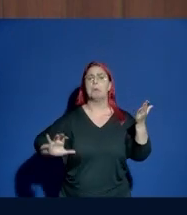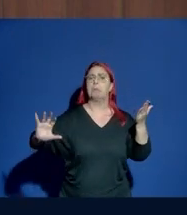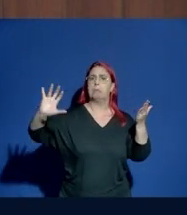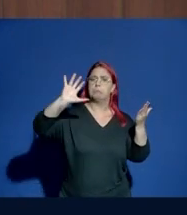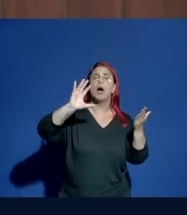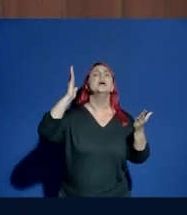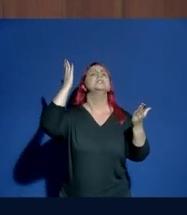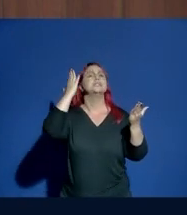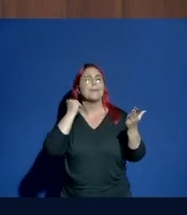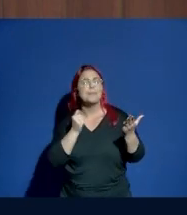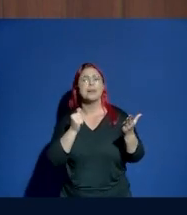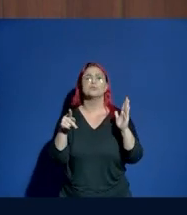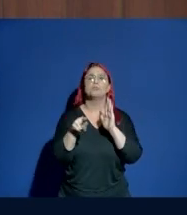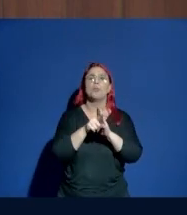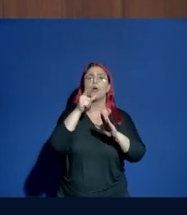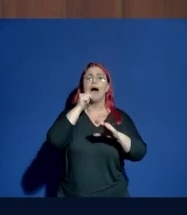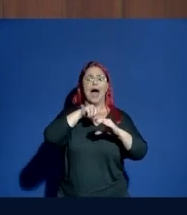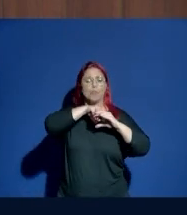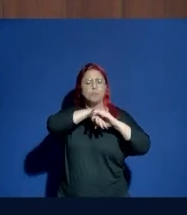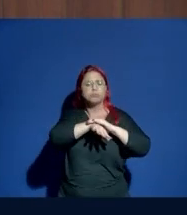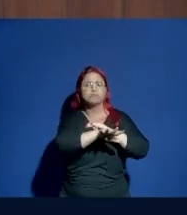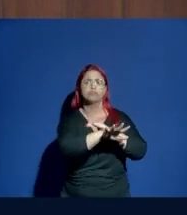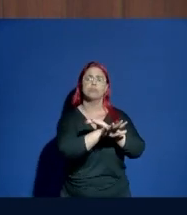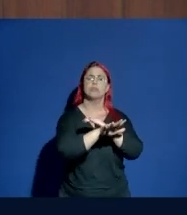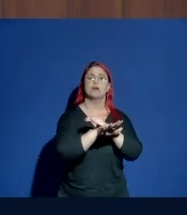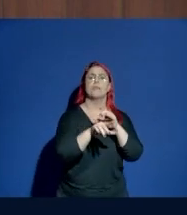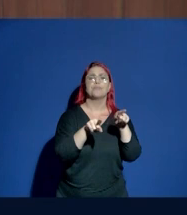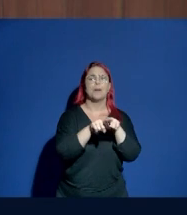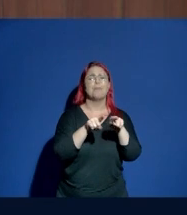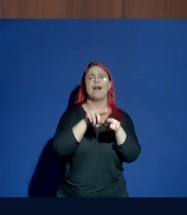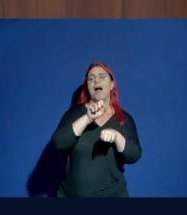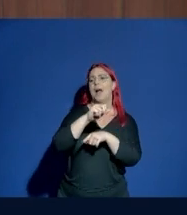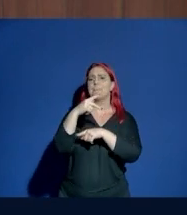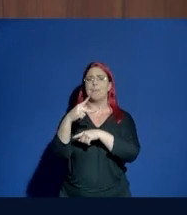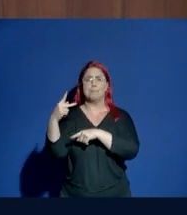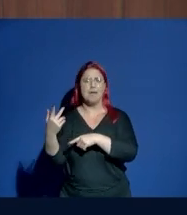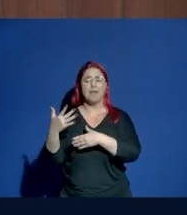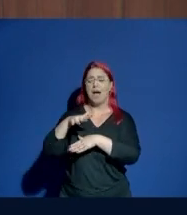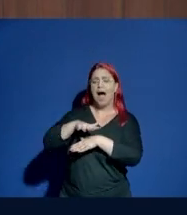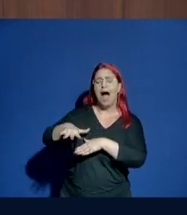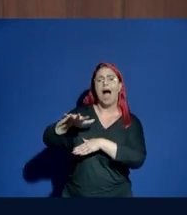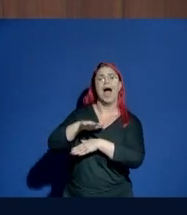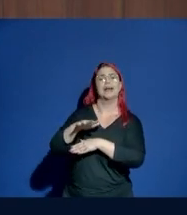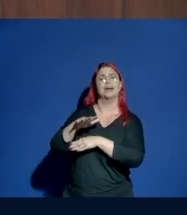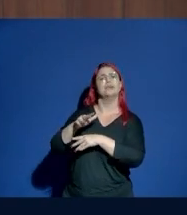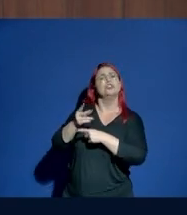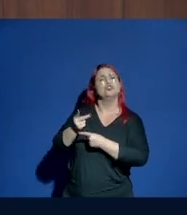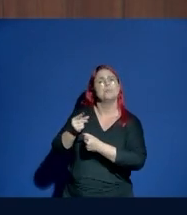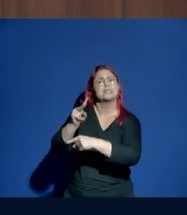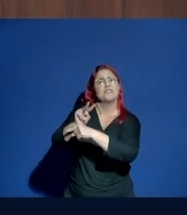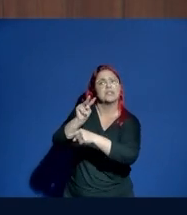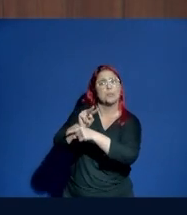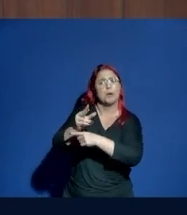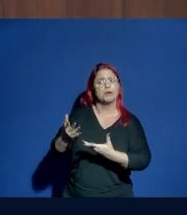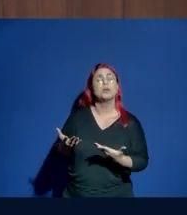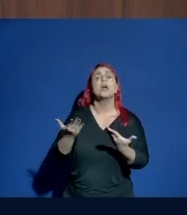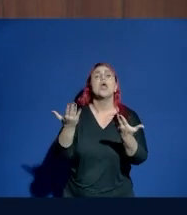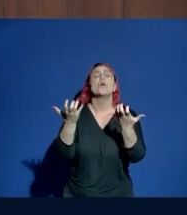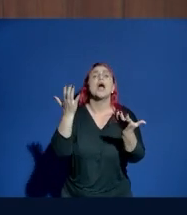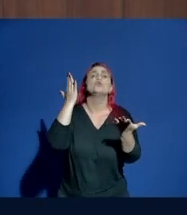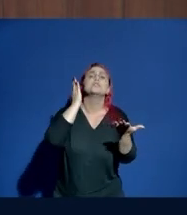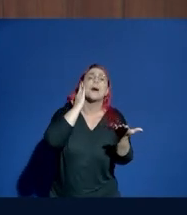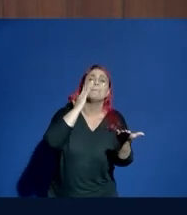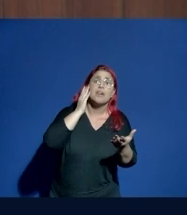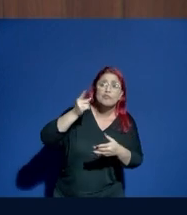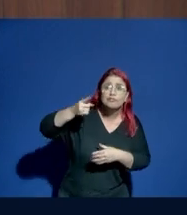o que que é Manancial cabeceira da água nós sabemos o que é app área de preservação permanente eu quero saber qual é a quinta